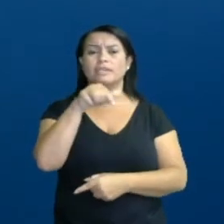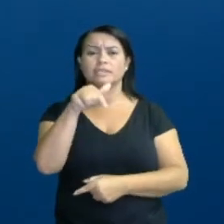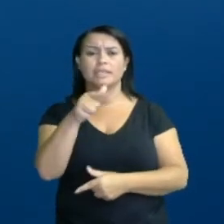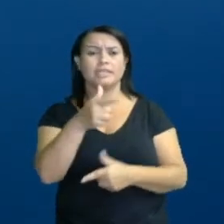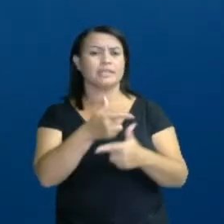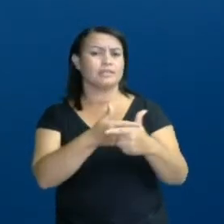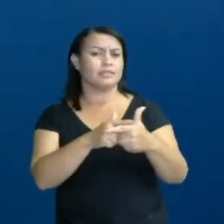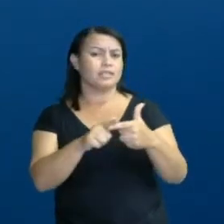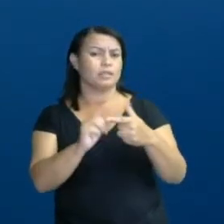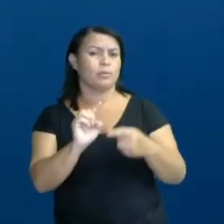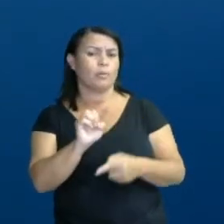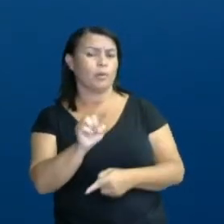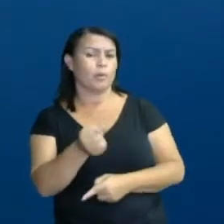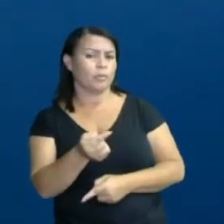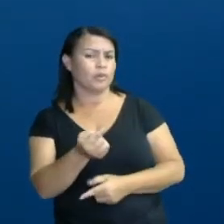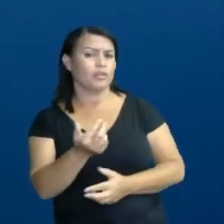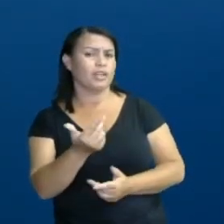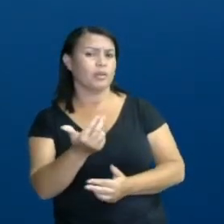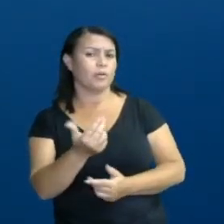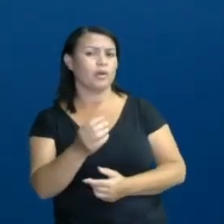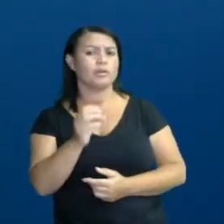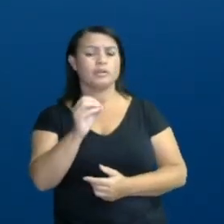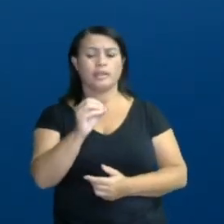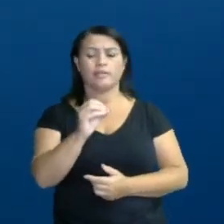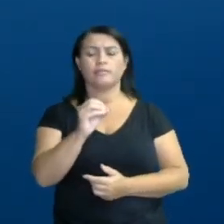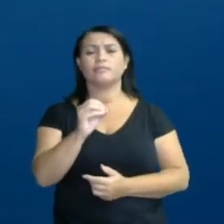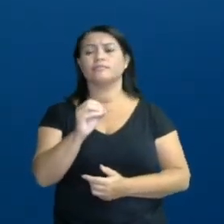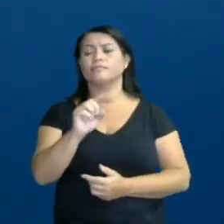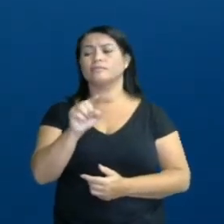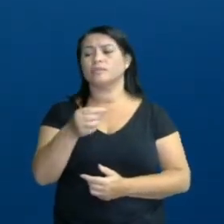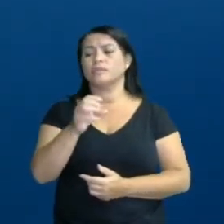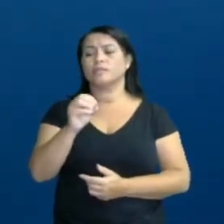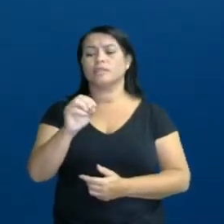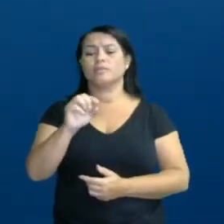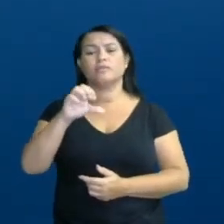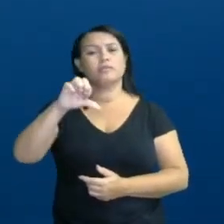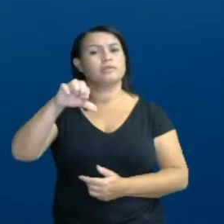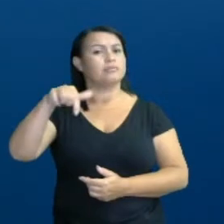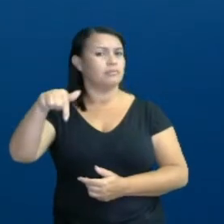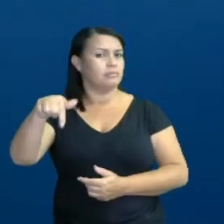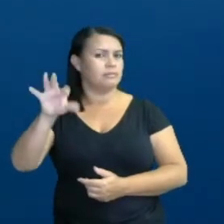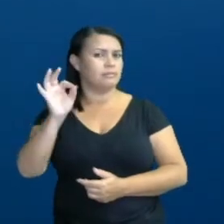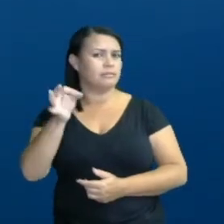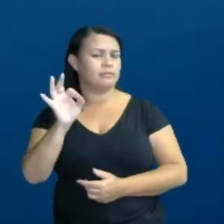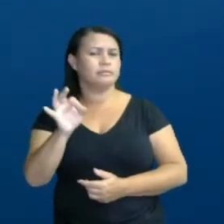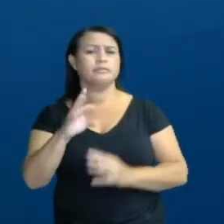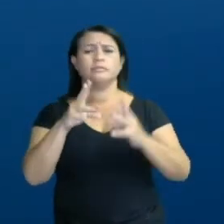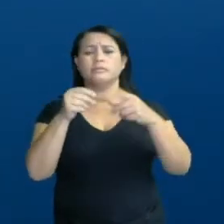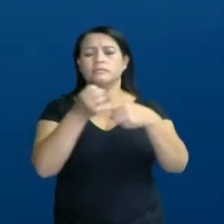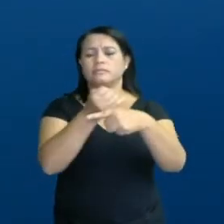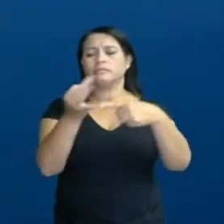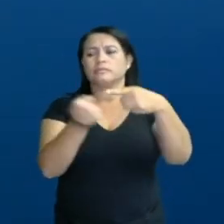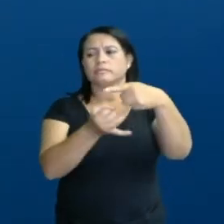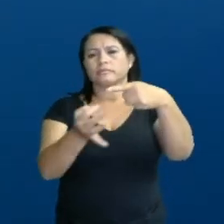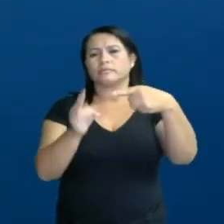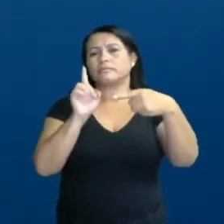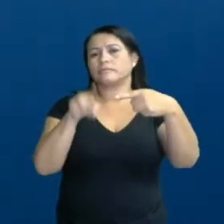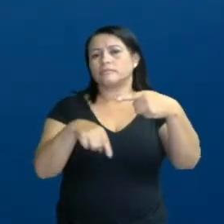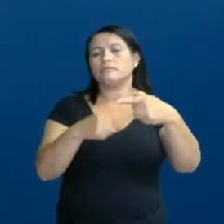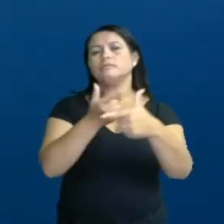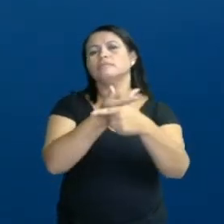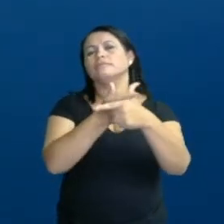dividido por 1000, vai ser igual a 0,097, tá certo? Toda fração é